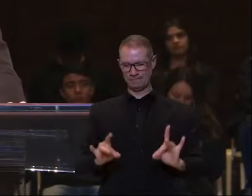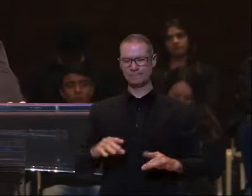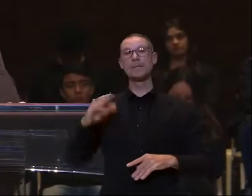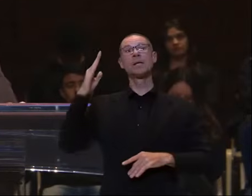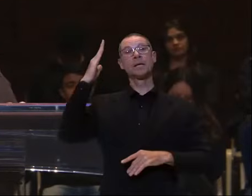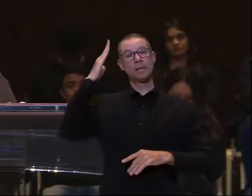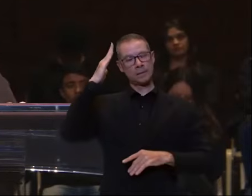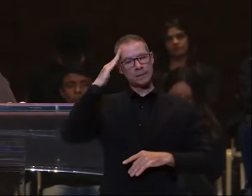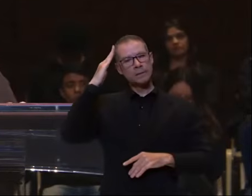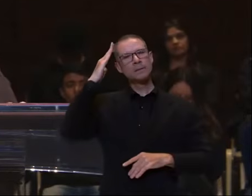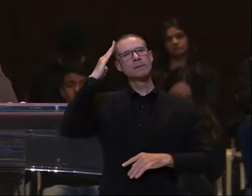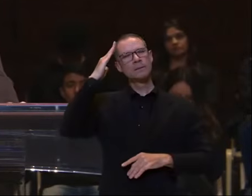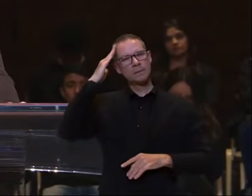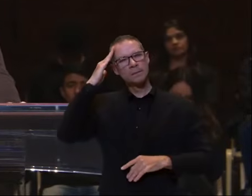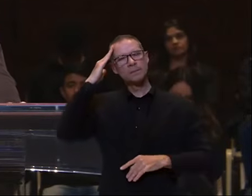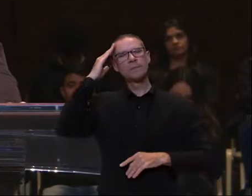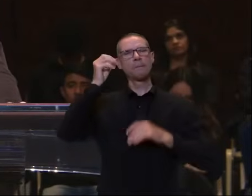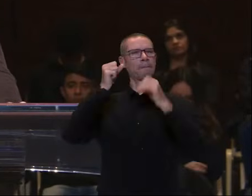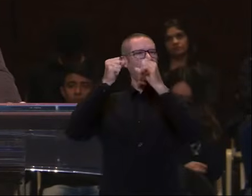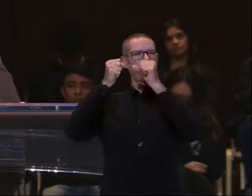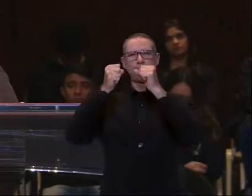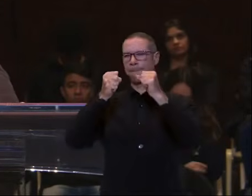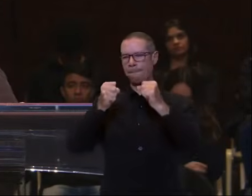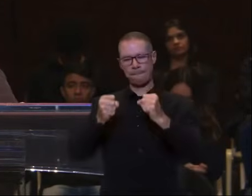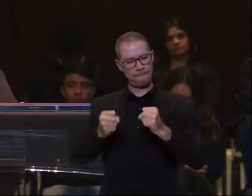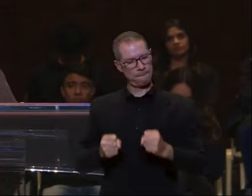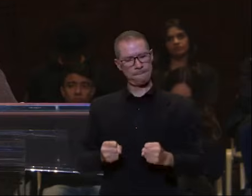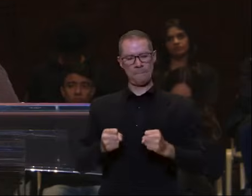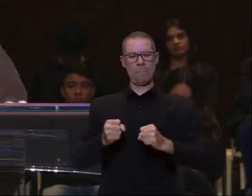Sabe, isso é poderoso demais.